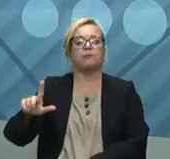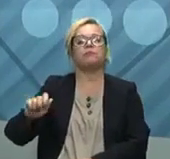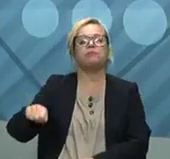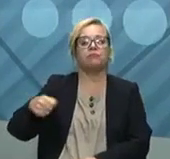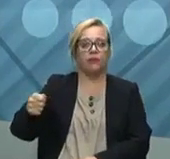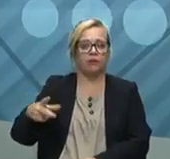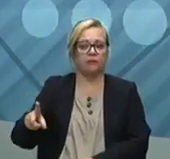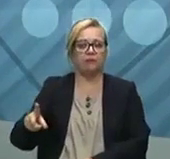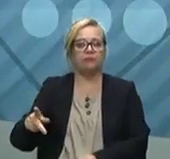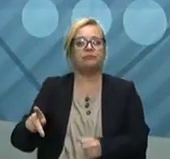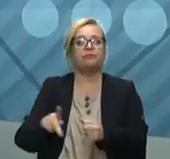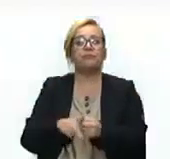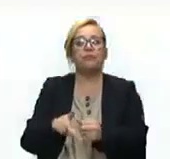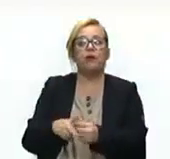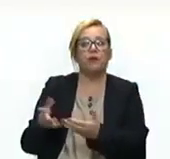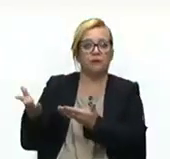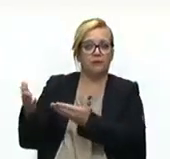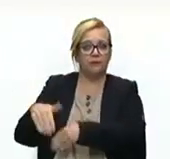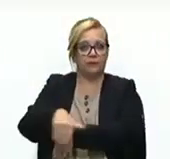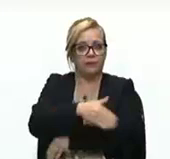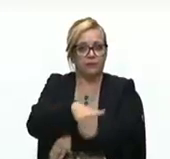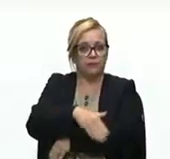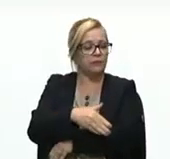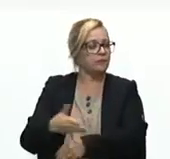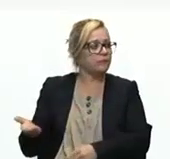via Skype, acompanhe o endereço no quadro.